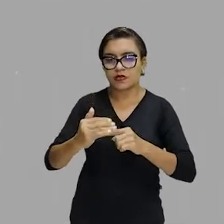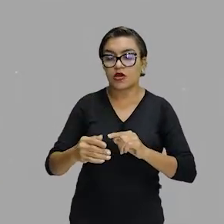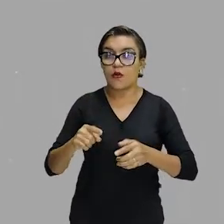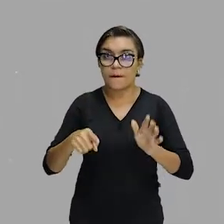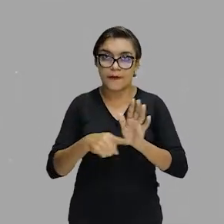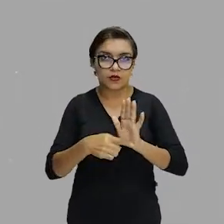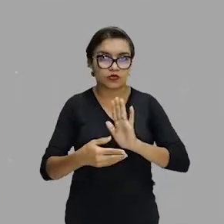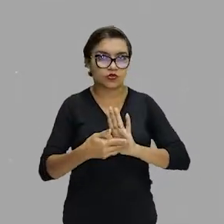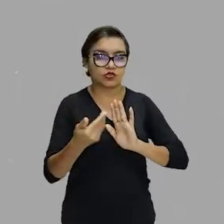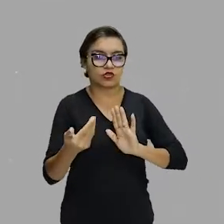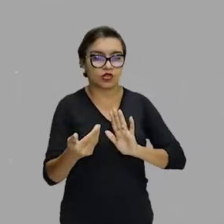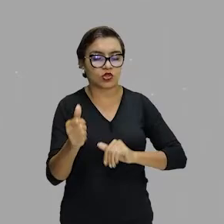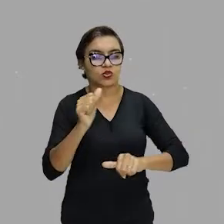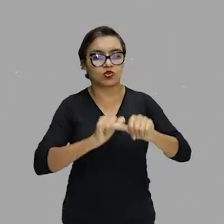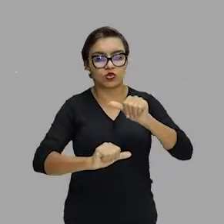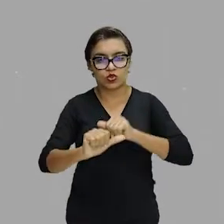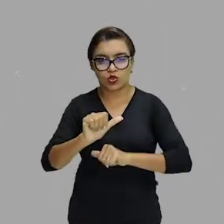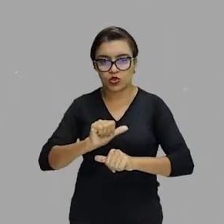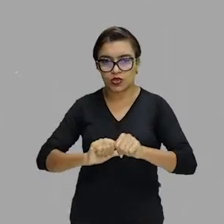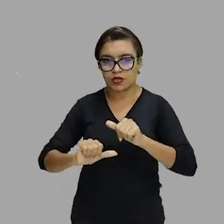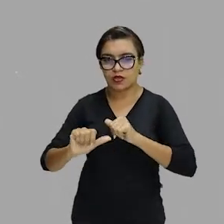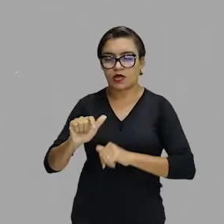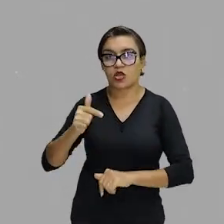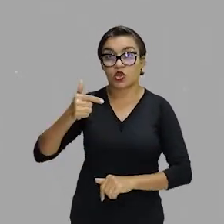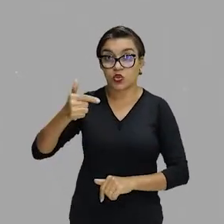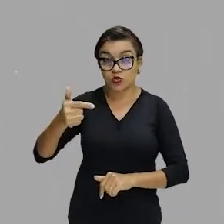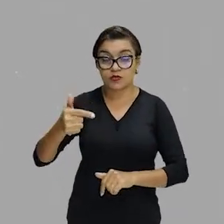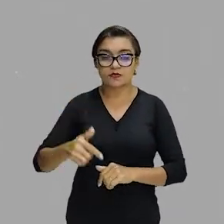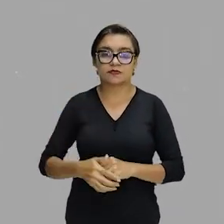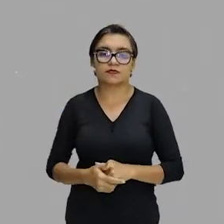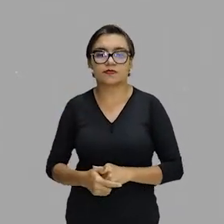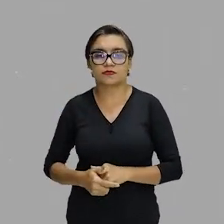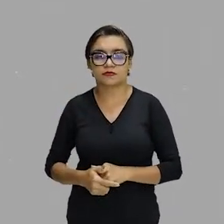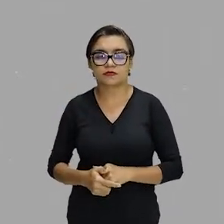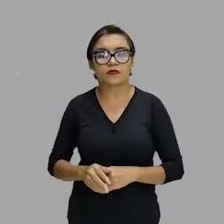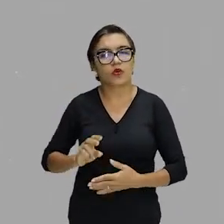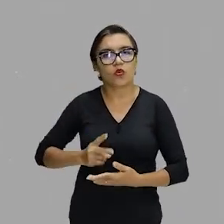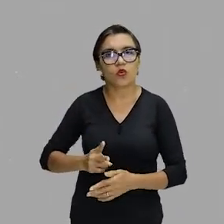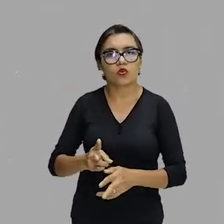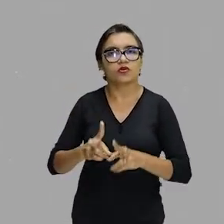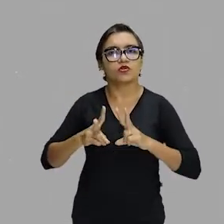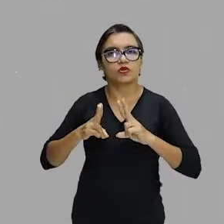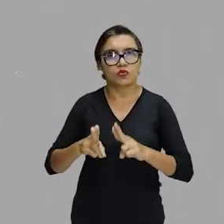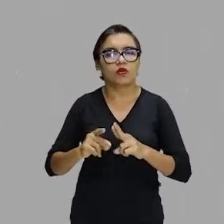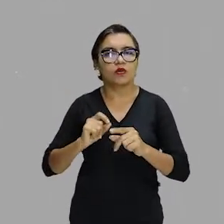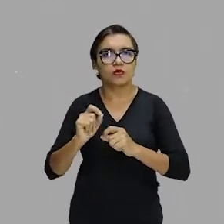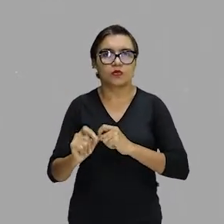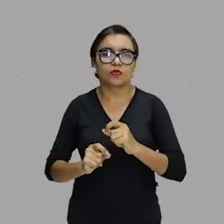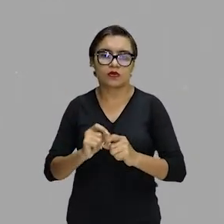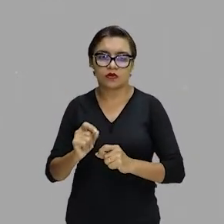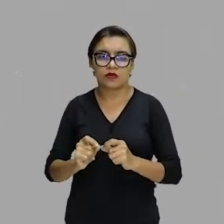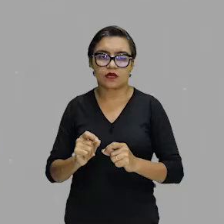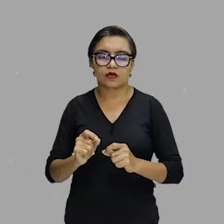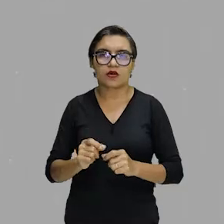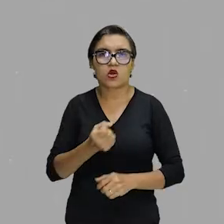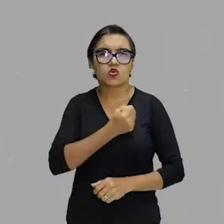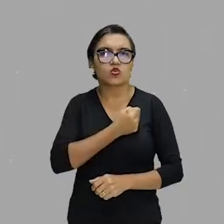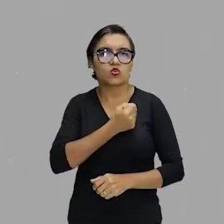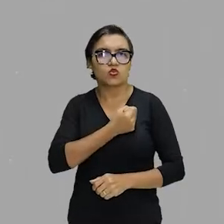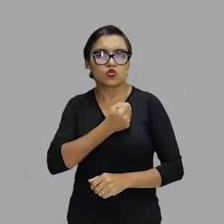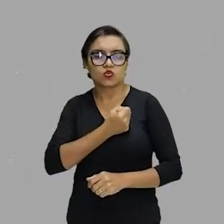de menos e coloquei o expoente 2. Continuando aí, a mesma coisa foi feita para todo mundo que está